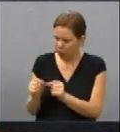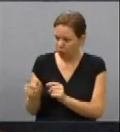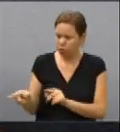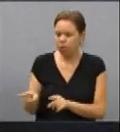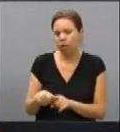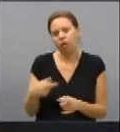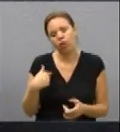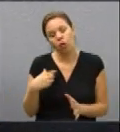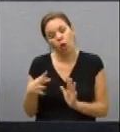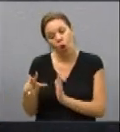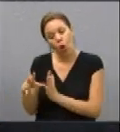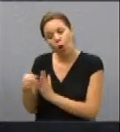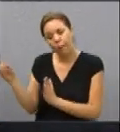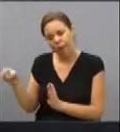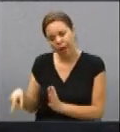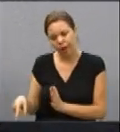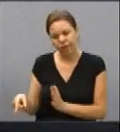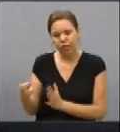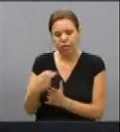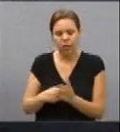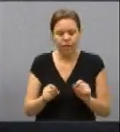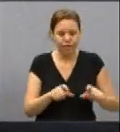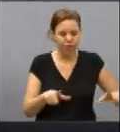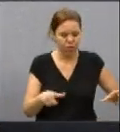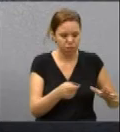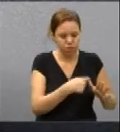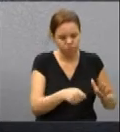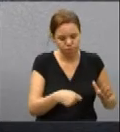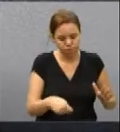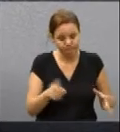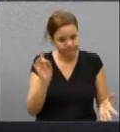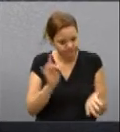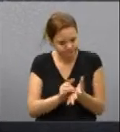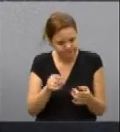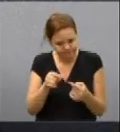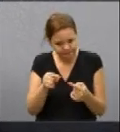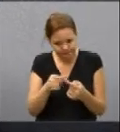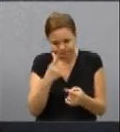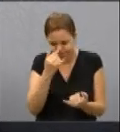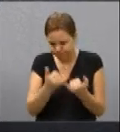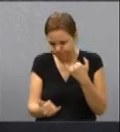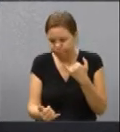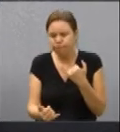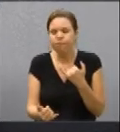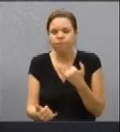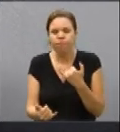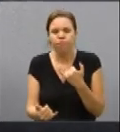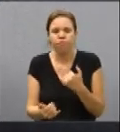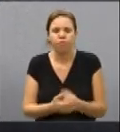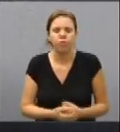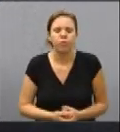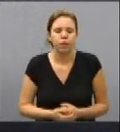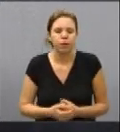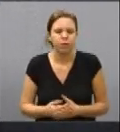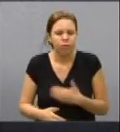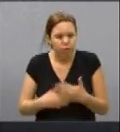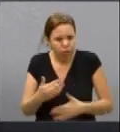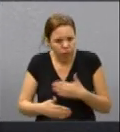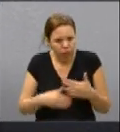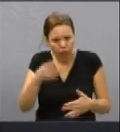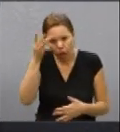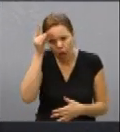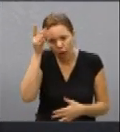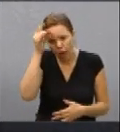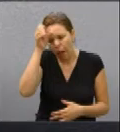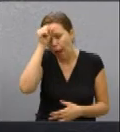simplesmente copiava, fazia o mais real que eu conseguia. E naquele processo eu estava aprendendo a